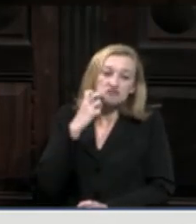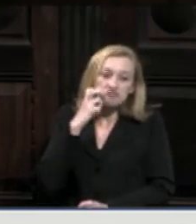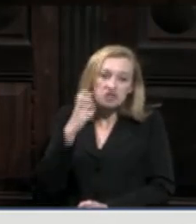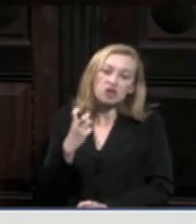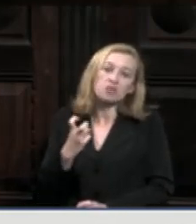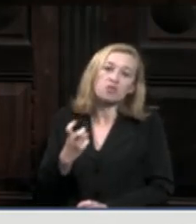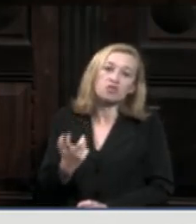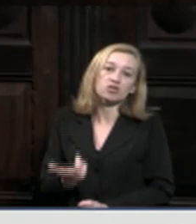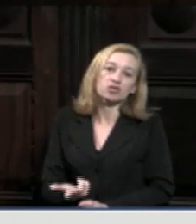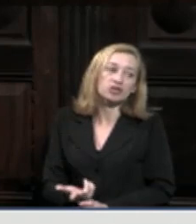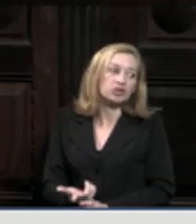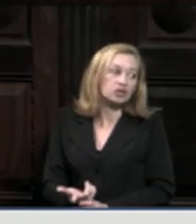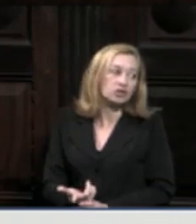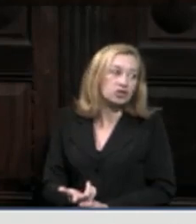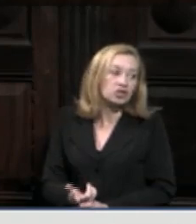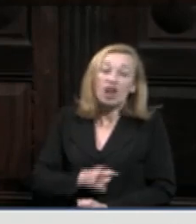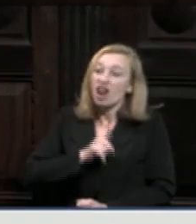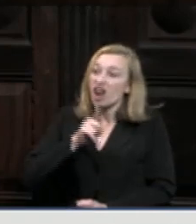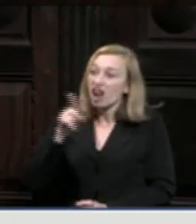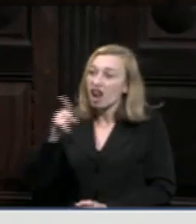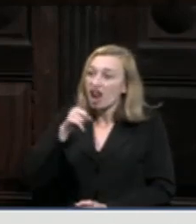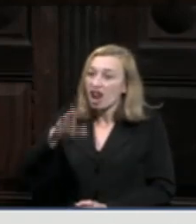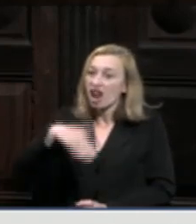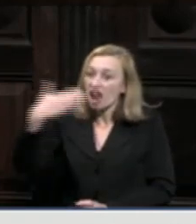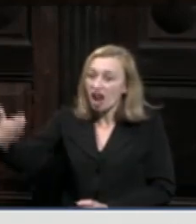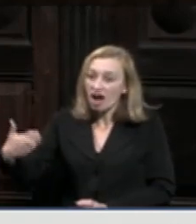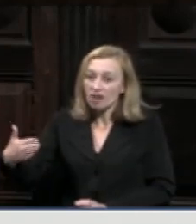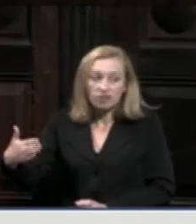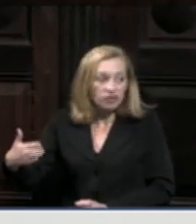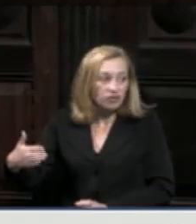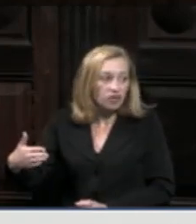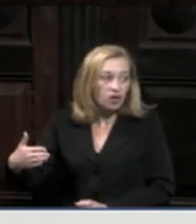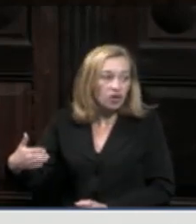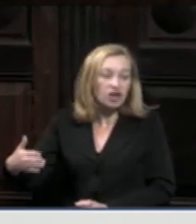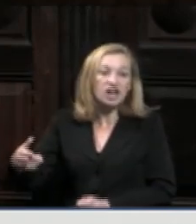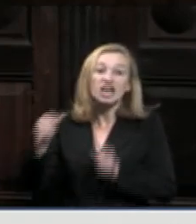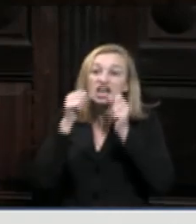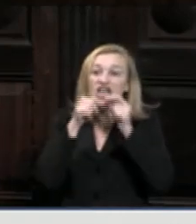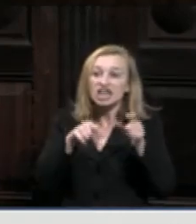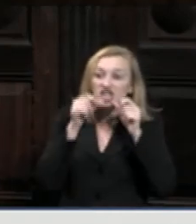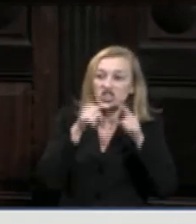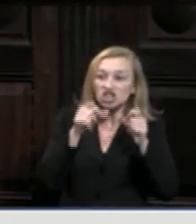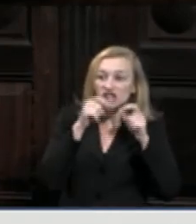Vergonhoso. Quando lá fora fazem a crítica,